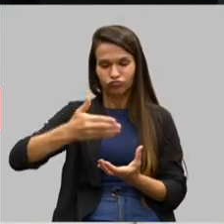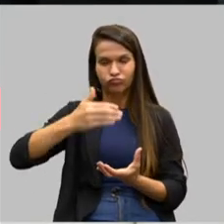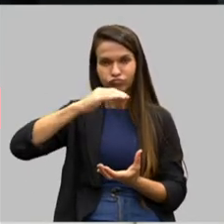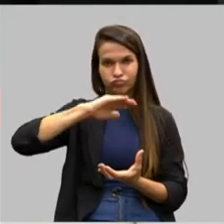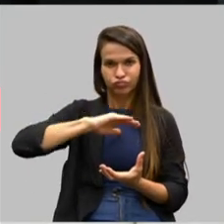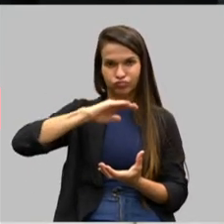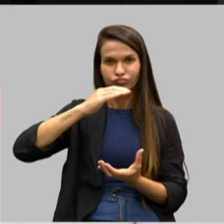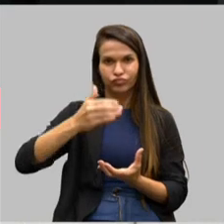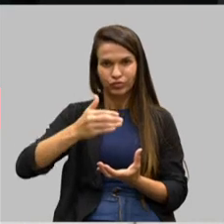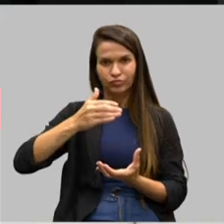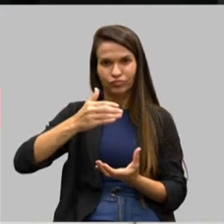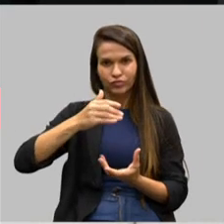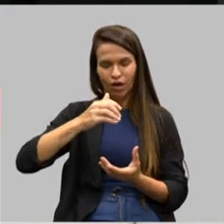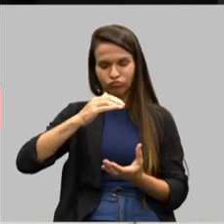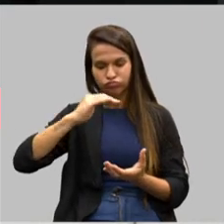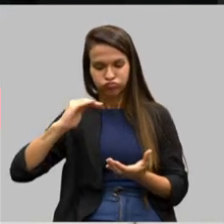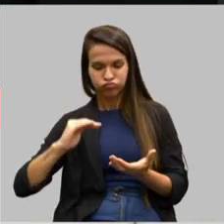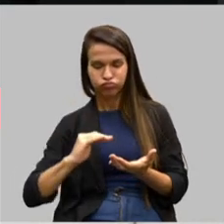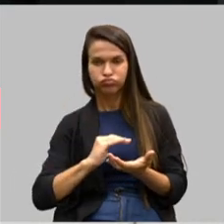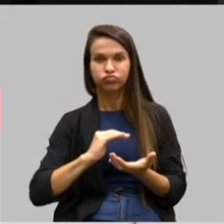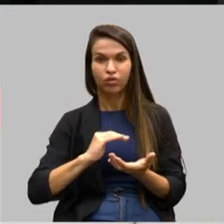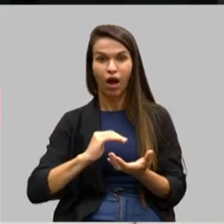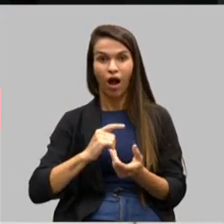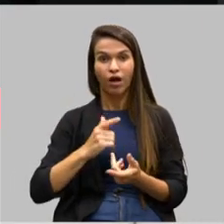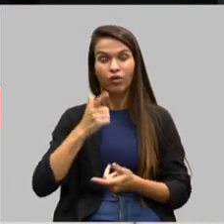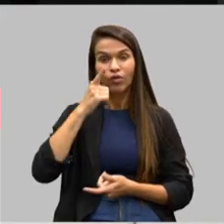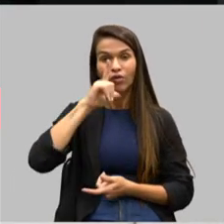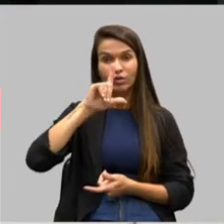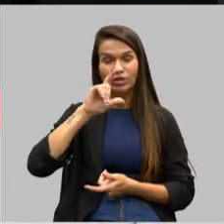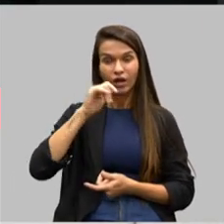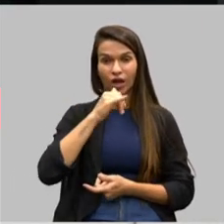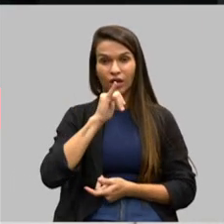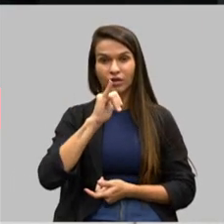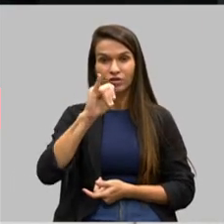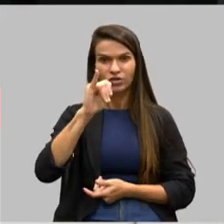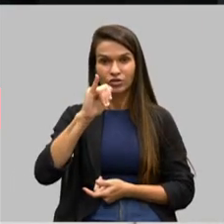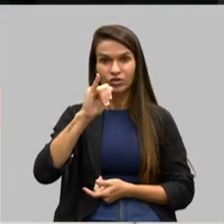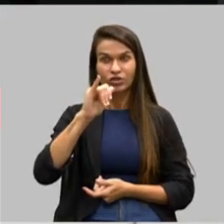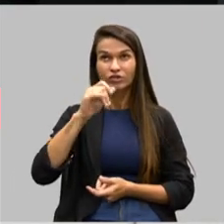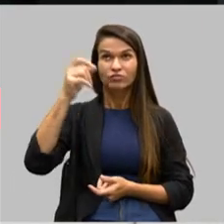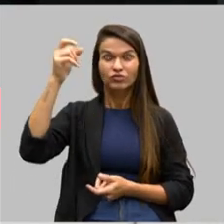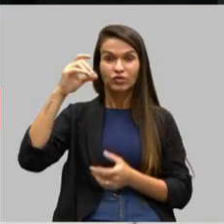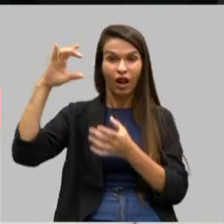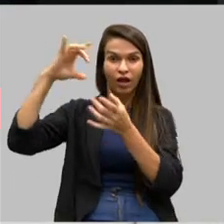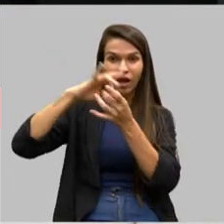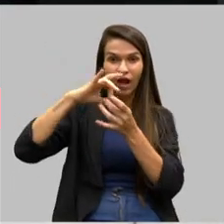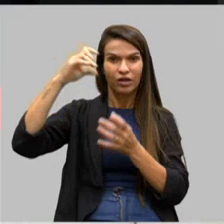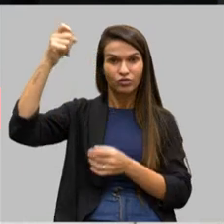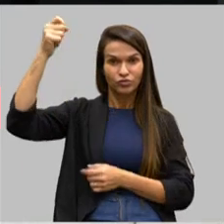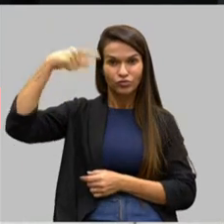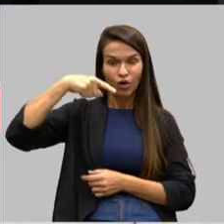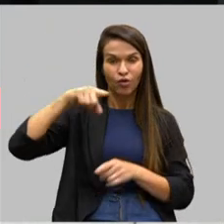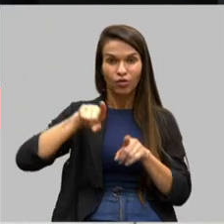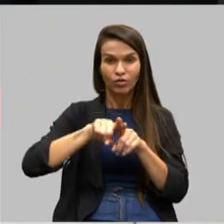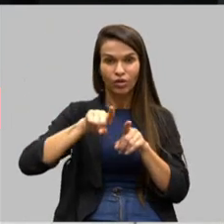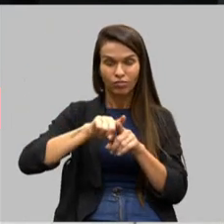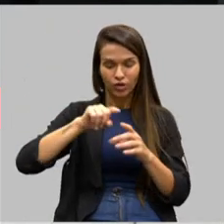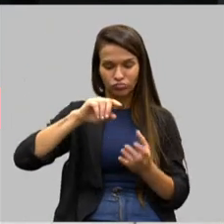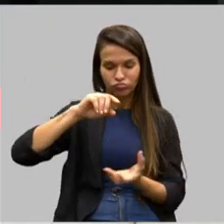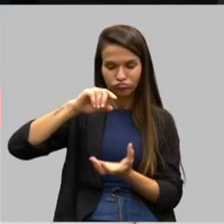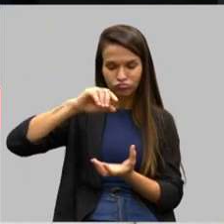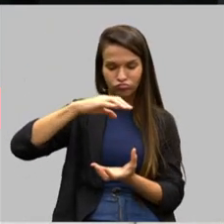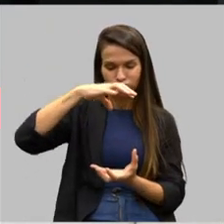para a superfície. Logo, a gente ganha energia diretamente do Sol, quanto da atmosfera